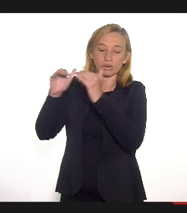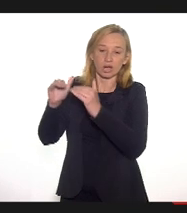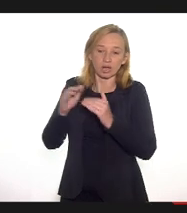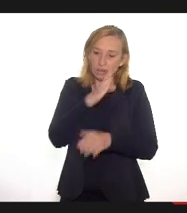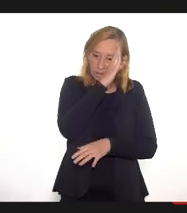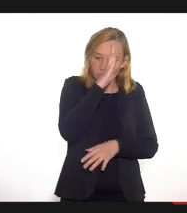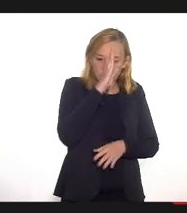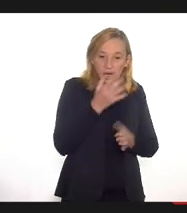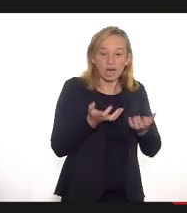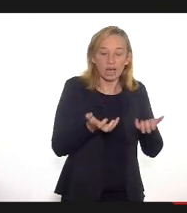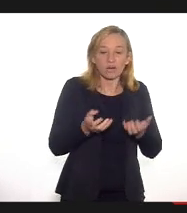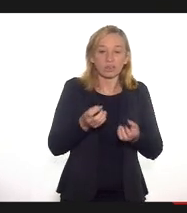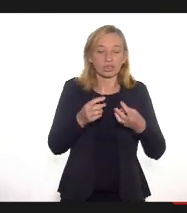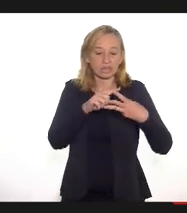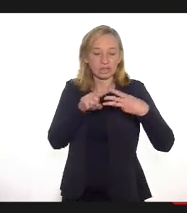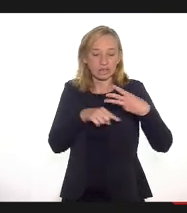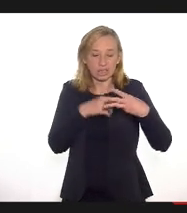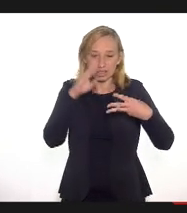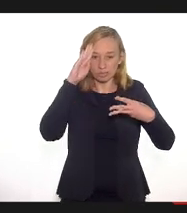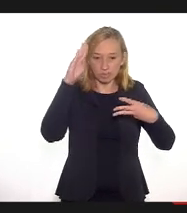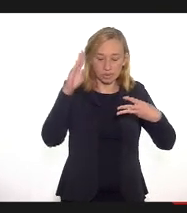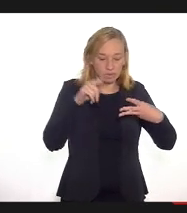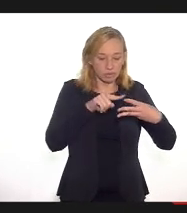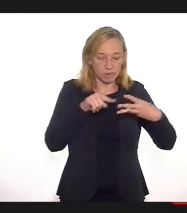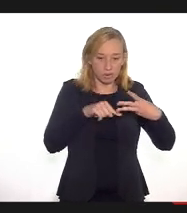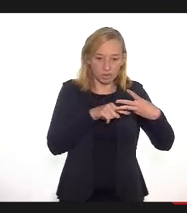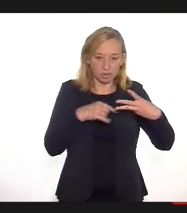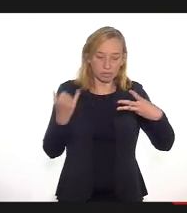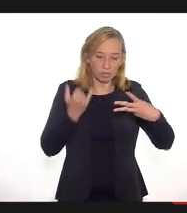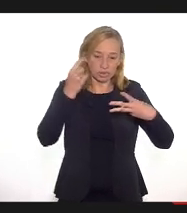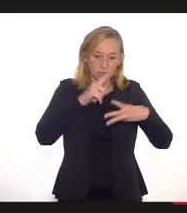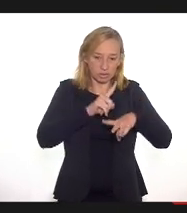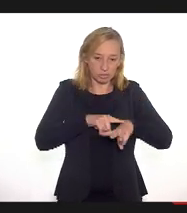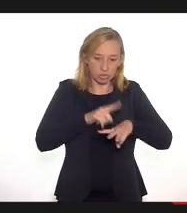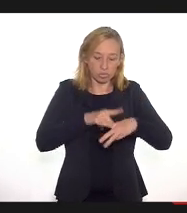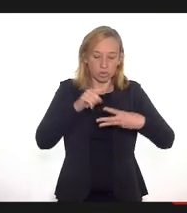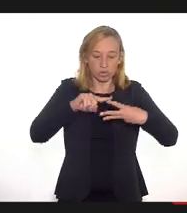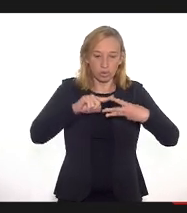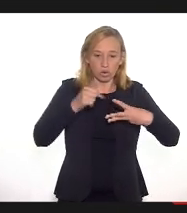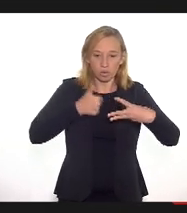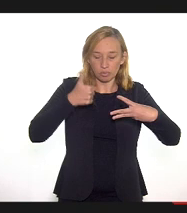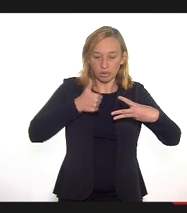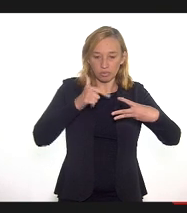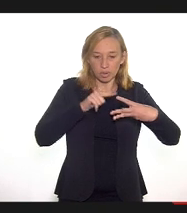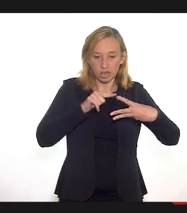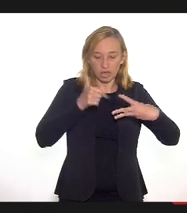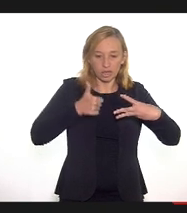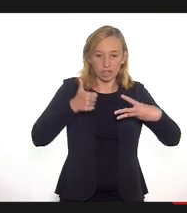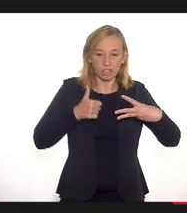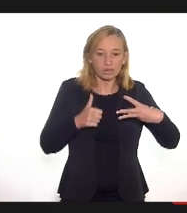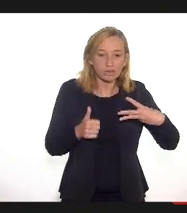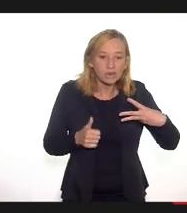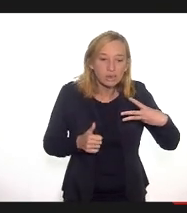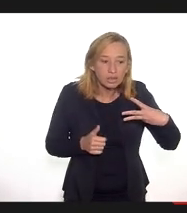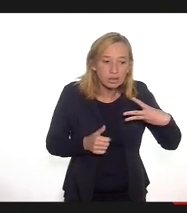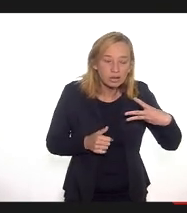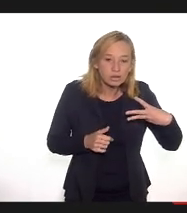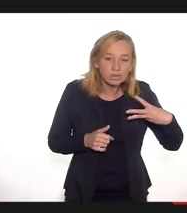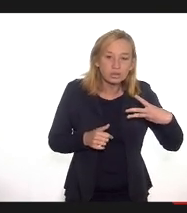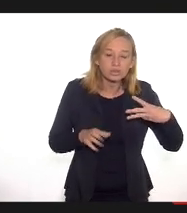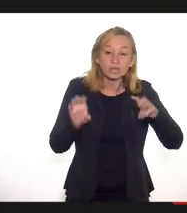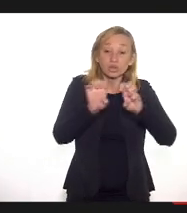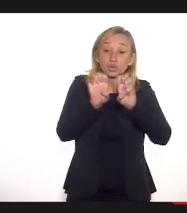colocar 3 pontos que, para a gente, são muito importantes nesse momento. O primeiro, que eu vou falar rapidamente, que é com a preocupação, né,